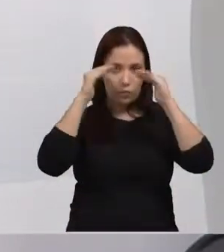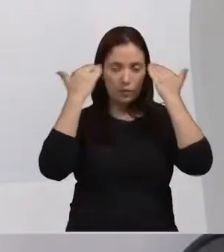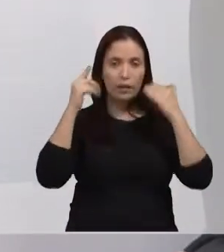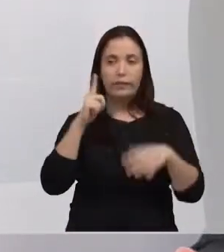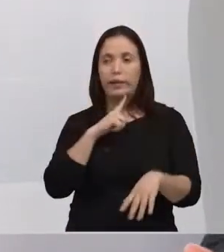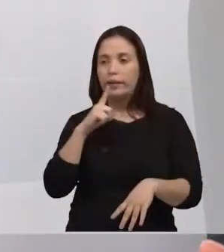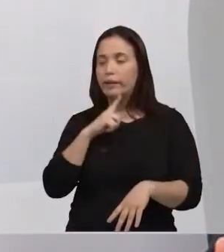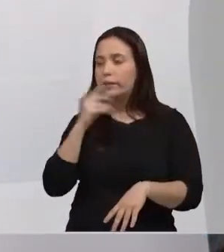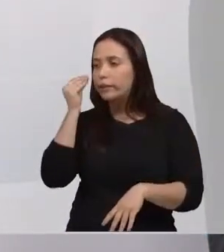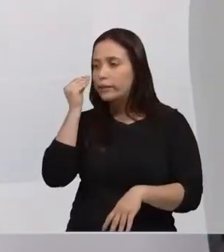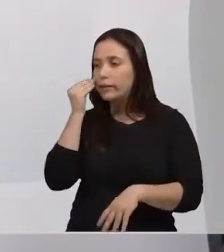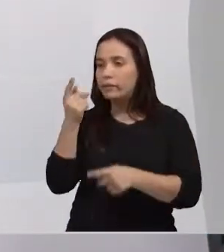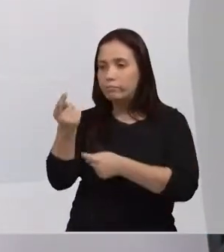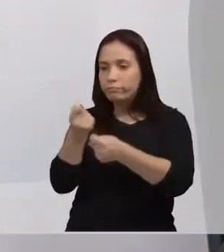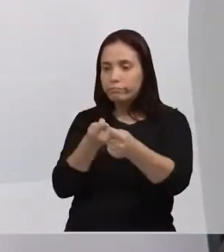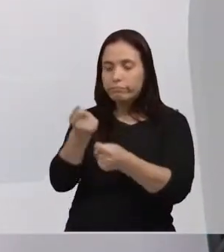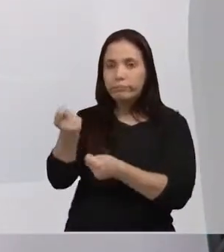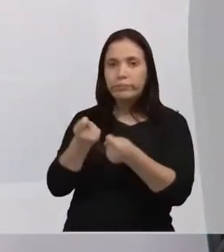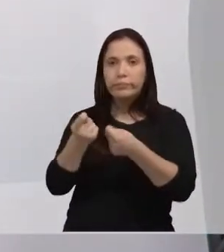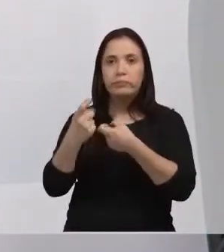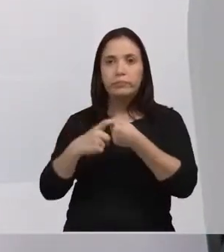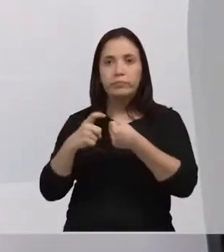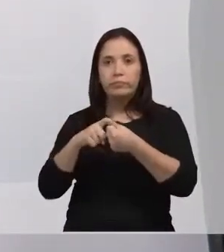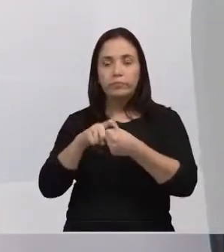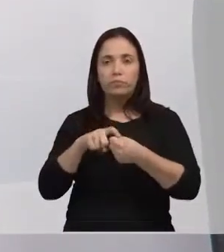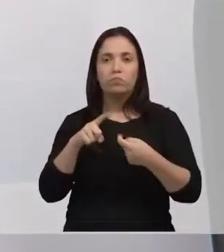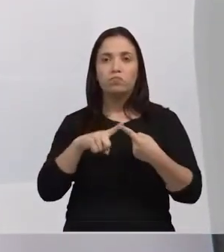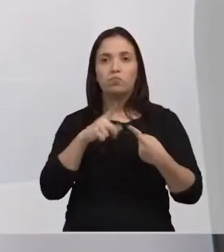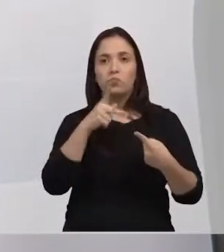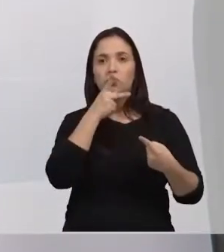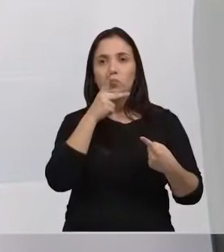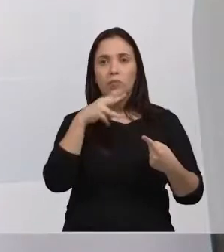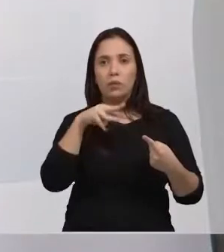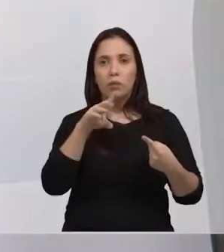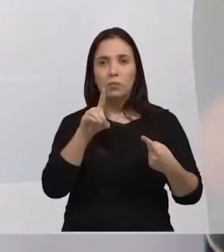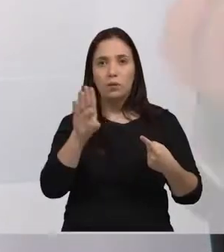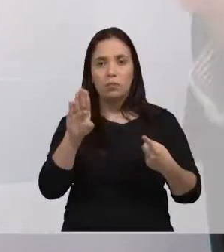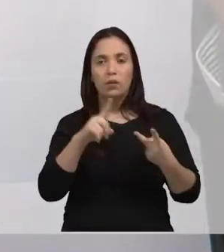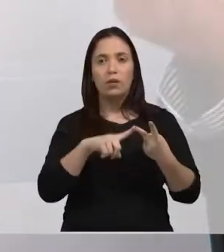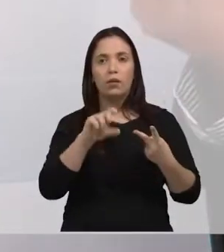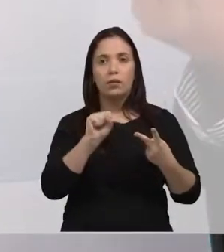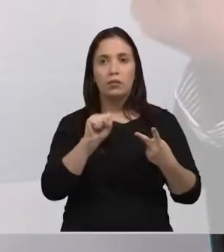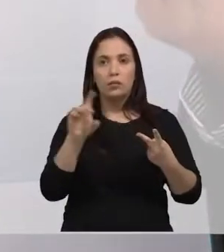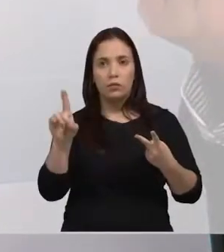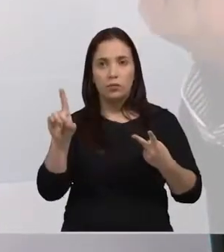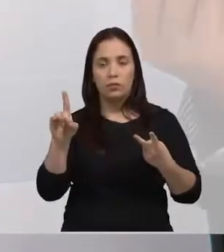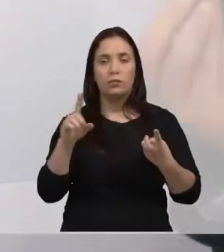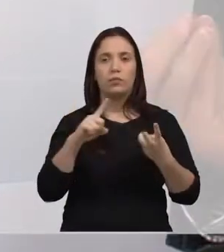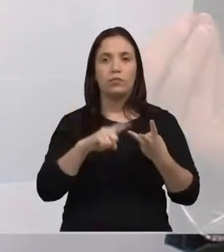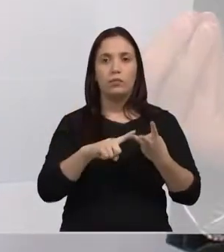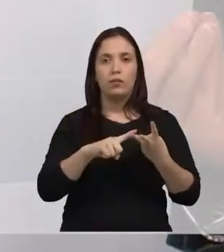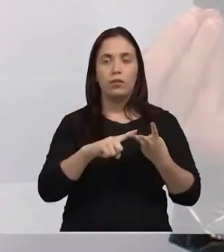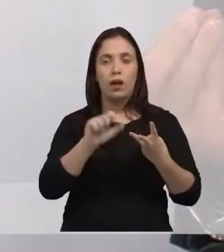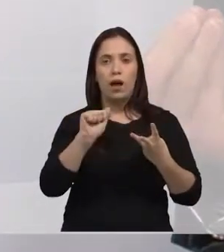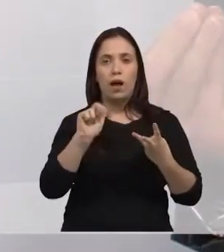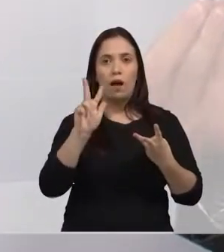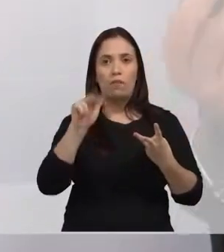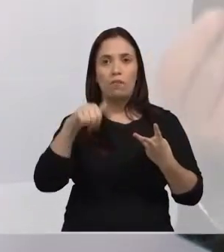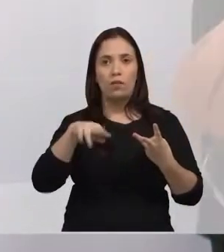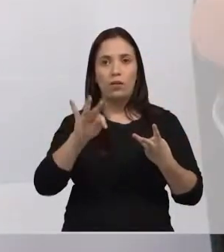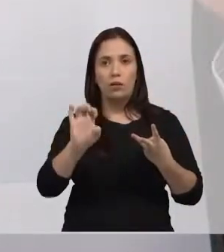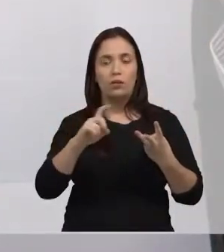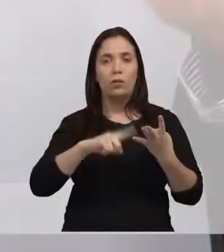montando seu bloco partidário, através do MDB, Solidariedade,